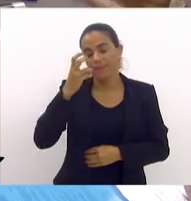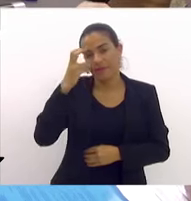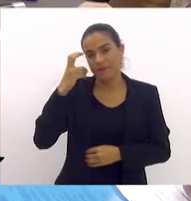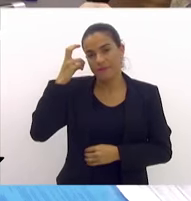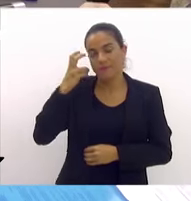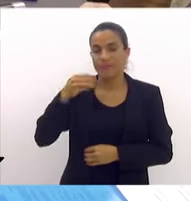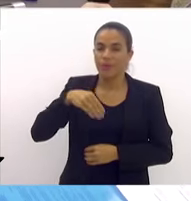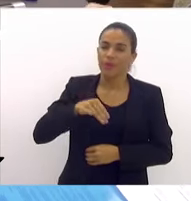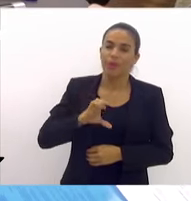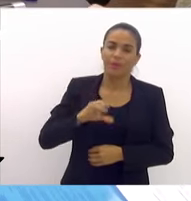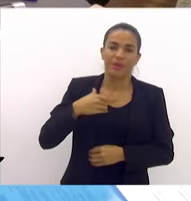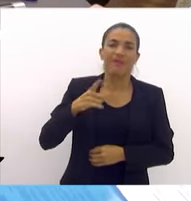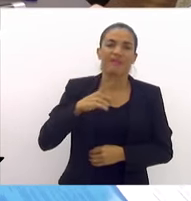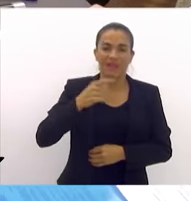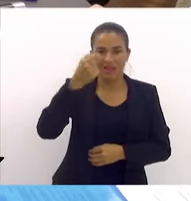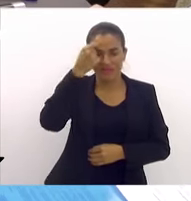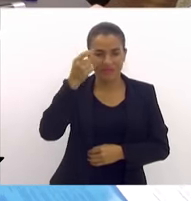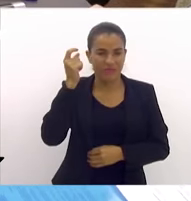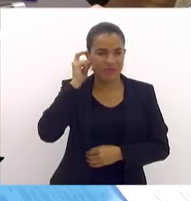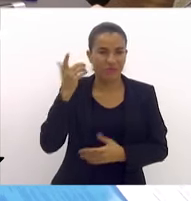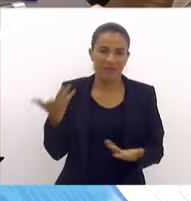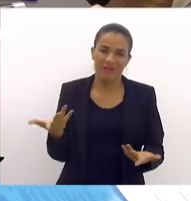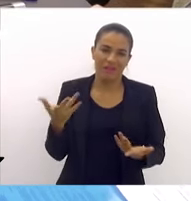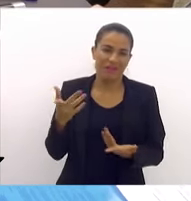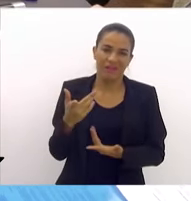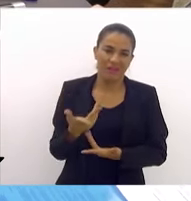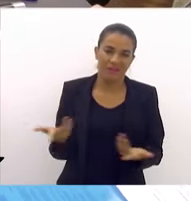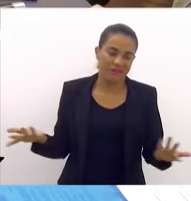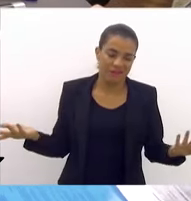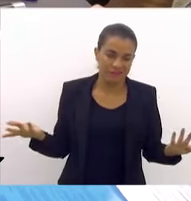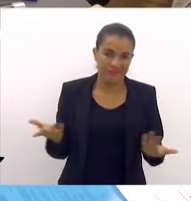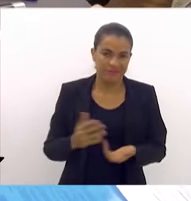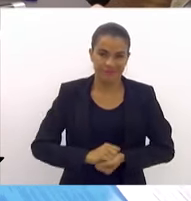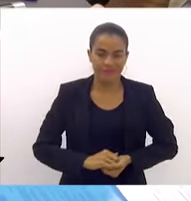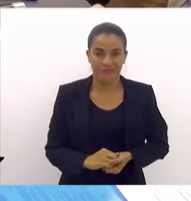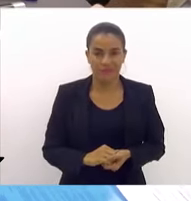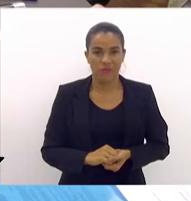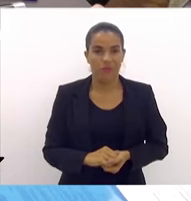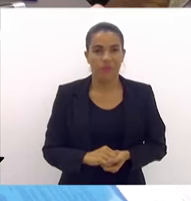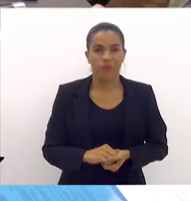o Mink tem juízo, ele não vai se meter com o Mulu, né?